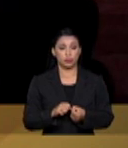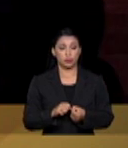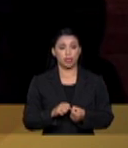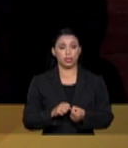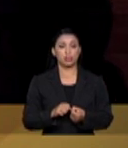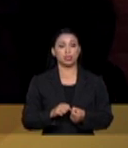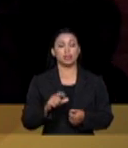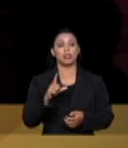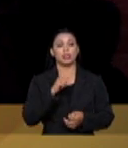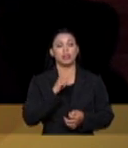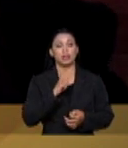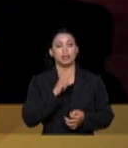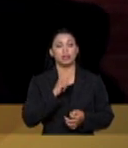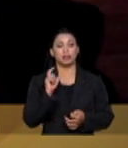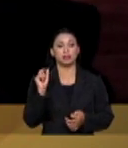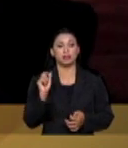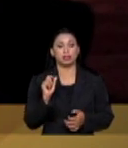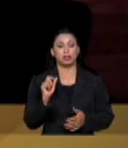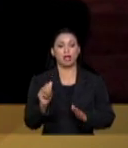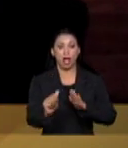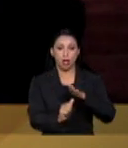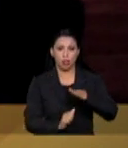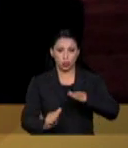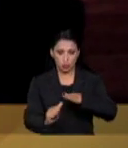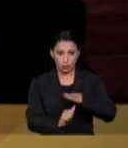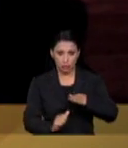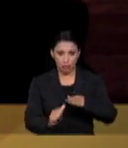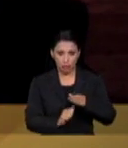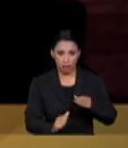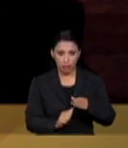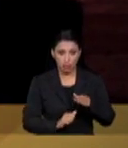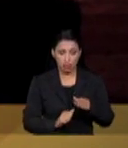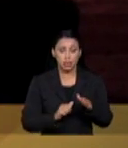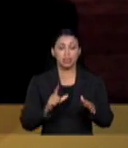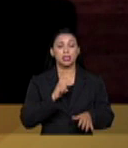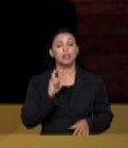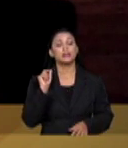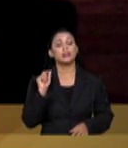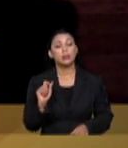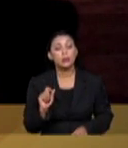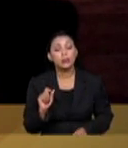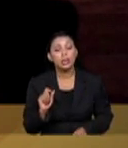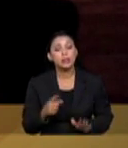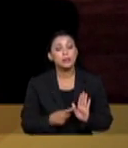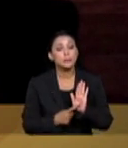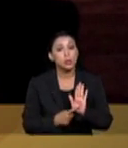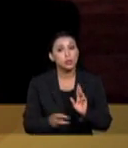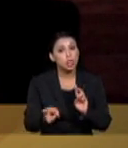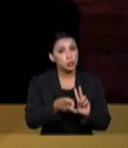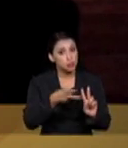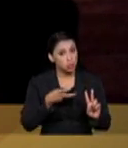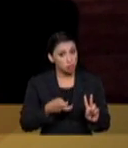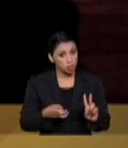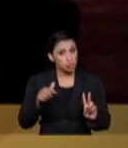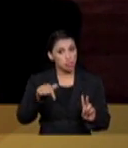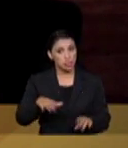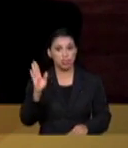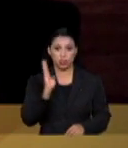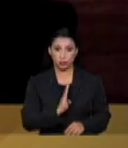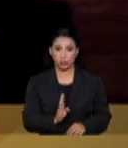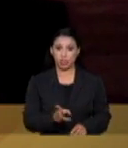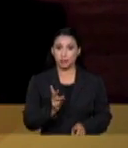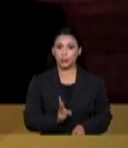destinada a efetivar as demarcações revelam que os indígenas no Brasil